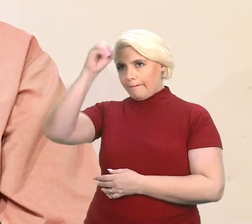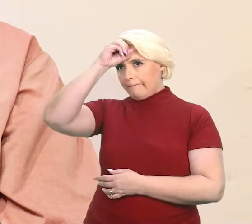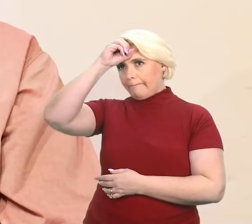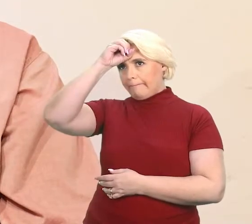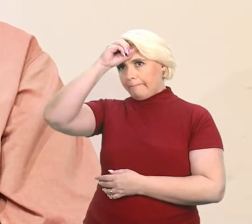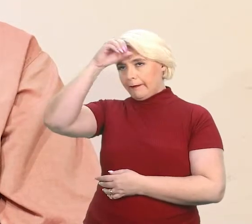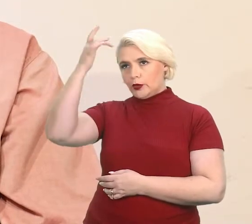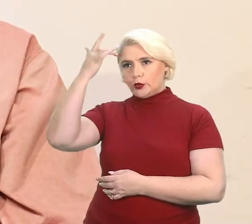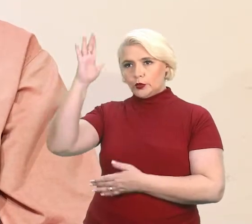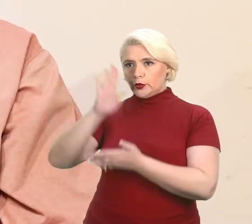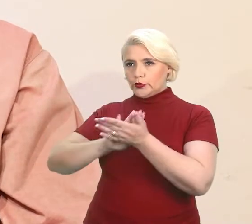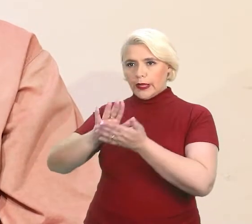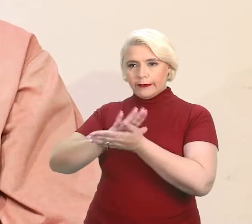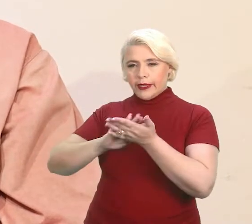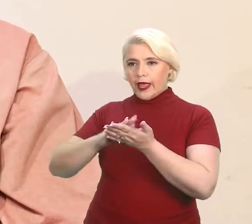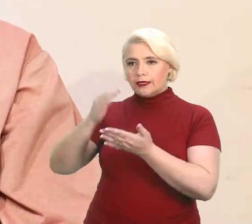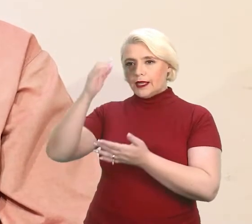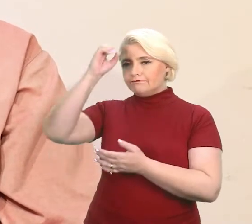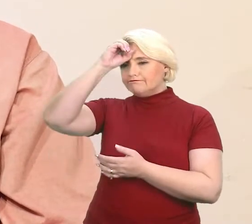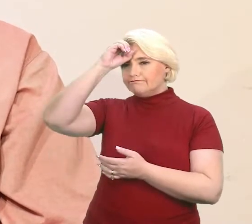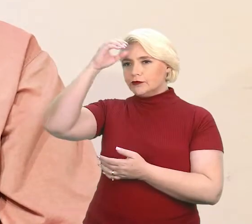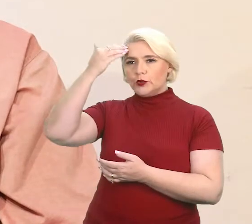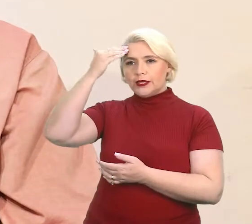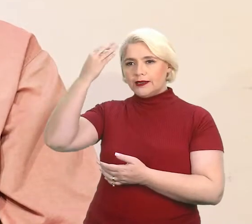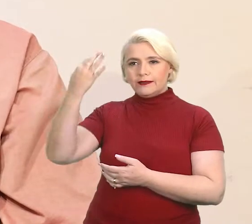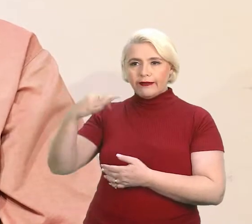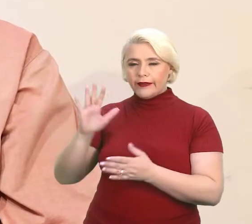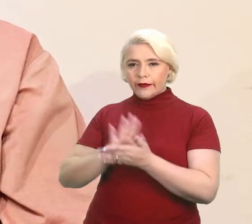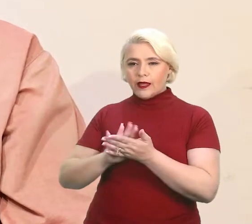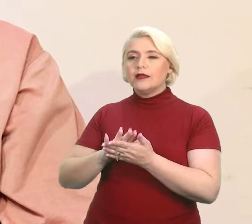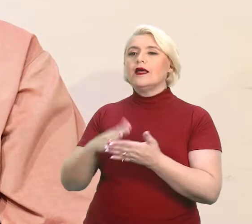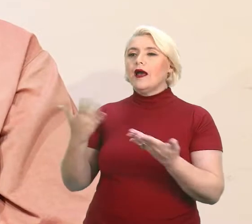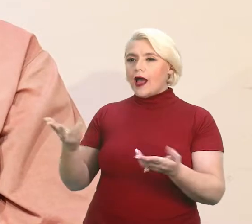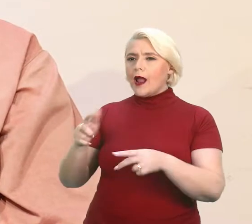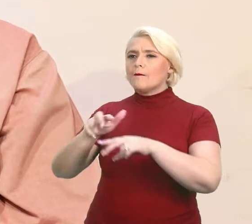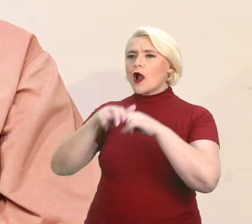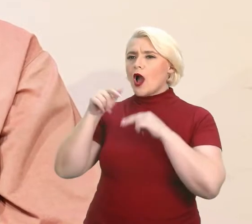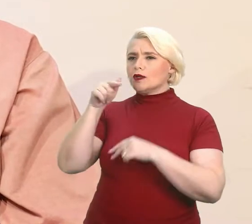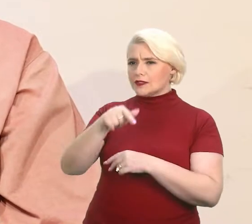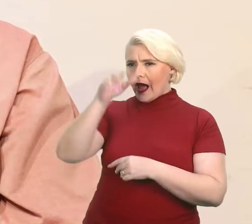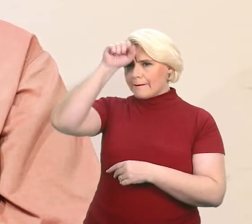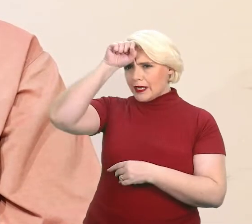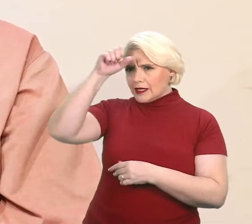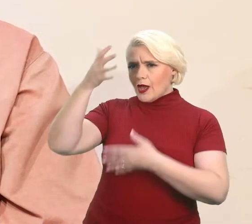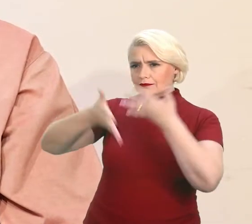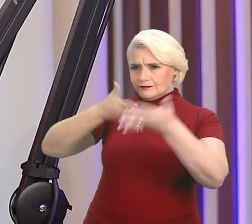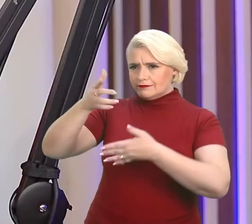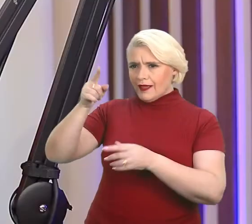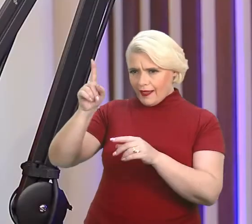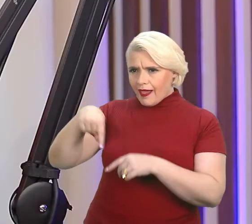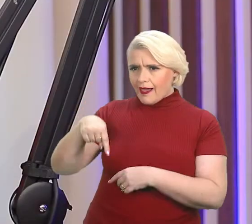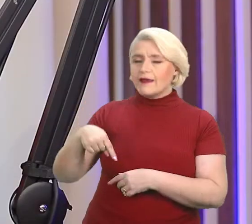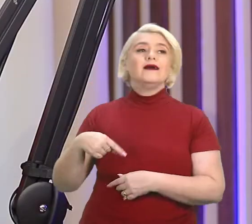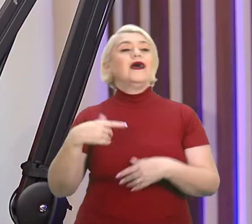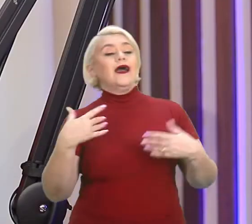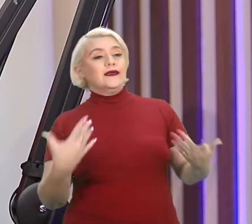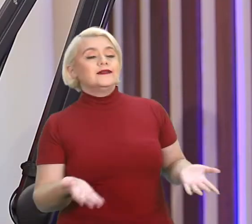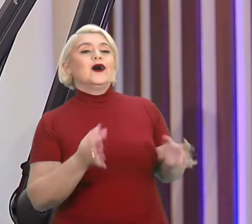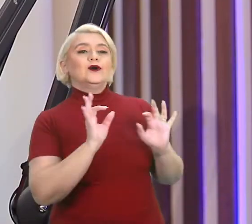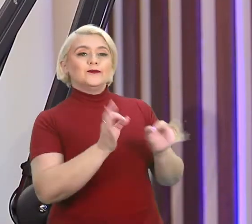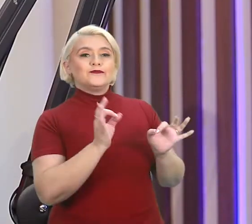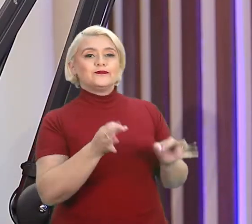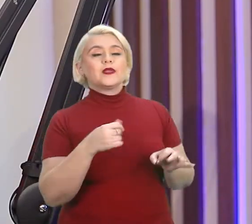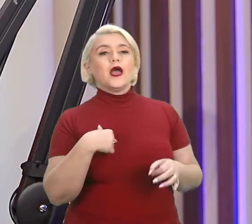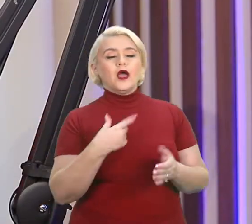não entendiam nada. E foi com elas que você aprendeu? Foi isso que te despertou a aprender a língua de sinais? Então, Antônio,